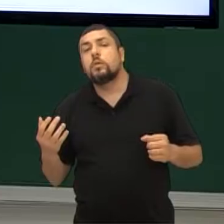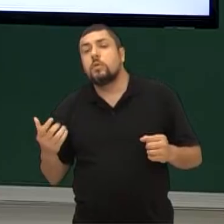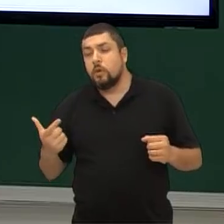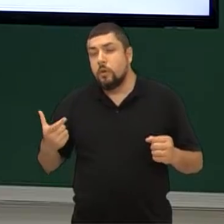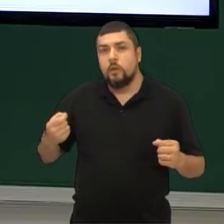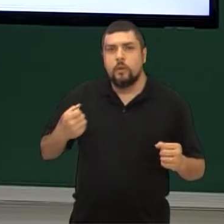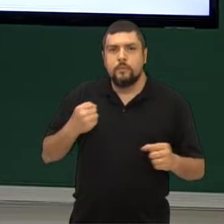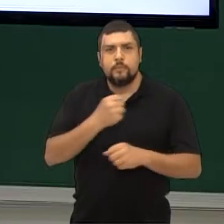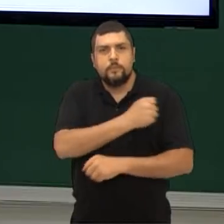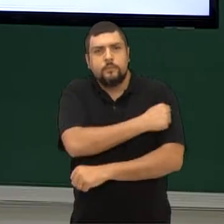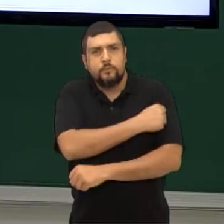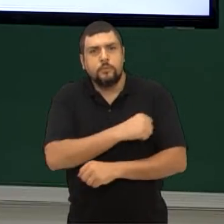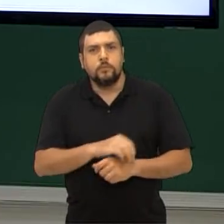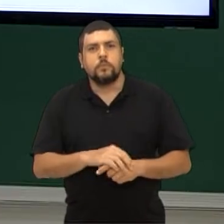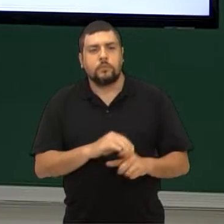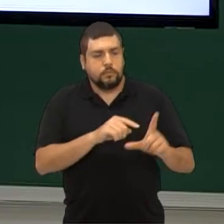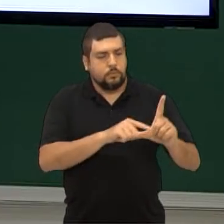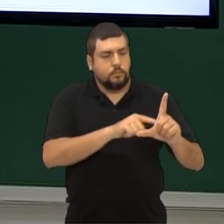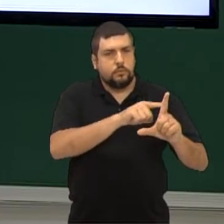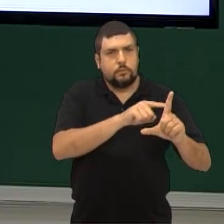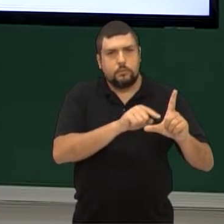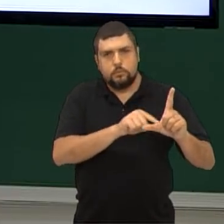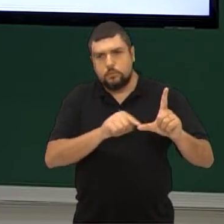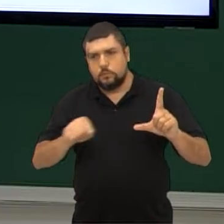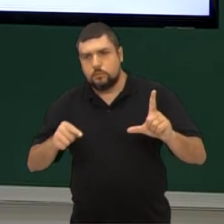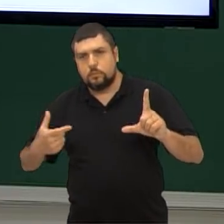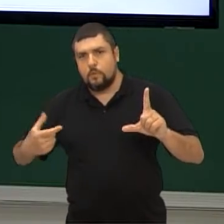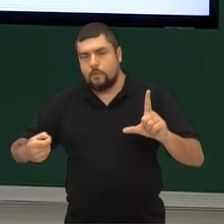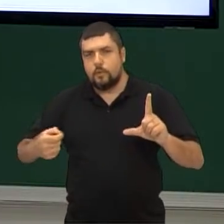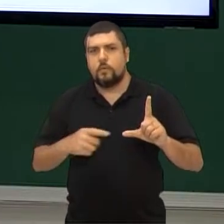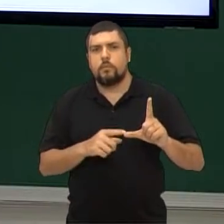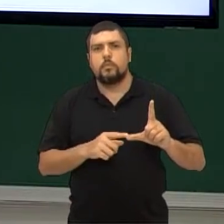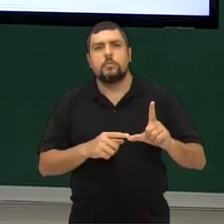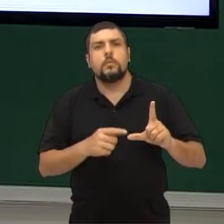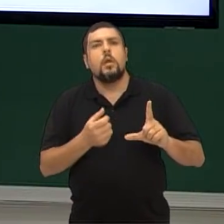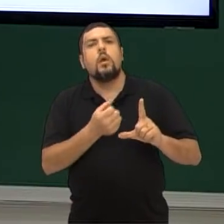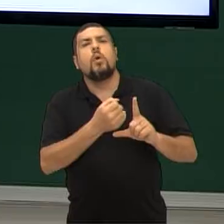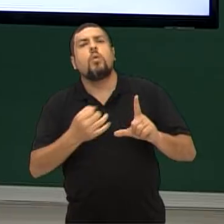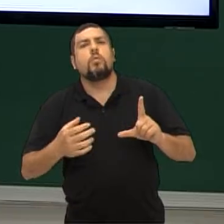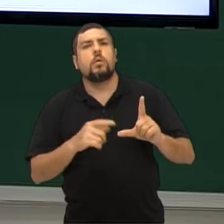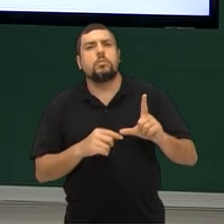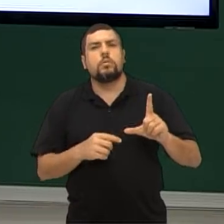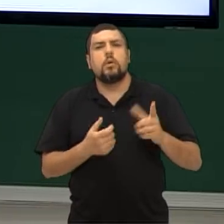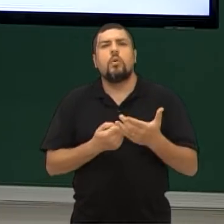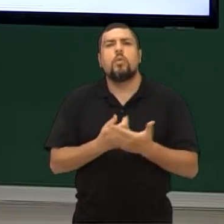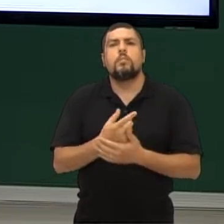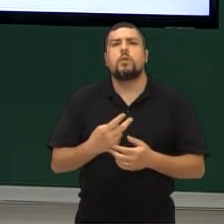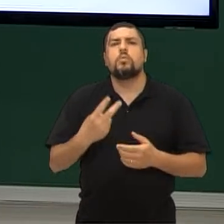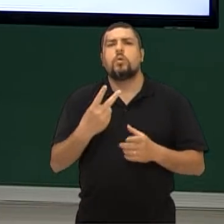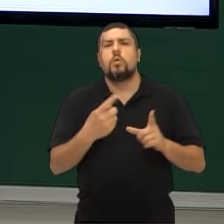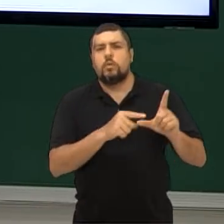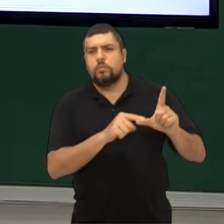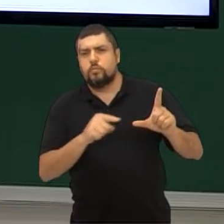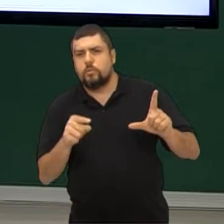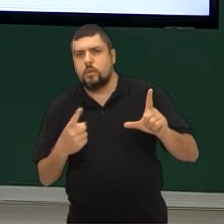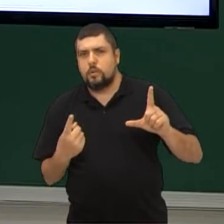compraram 1 bilhete. Quantos compraram 2 bilhetes? 16 alunos compraram 2